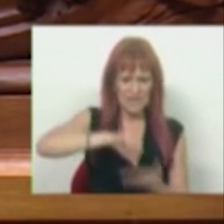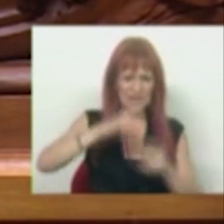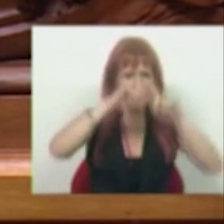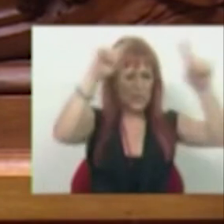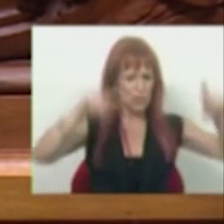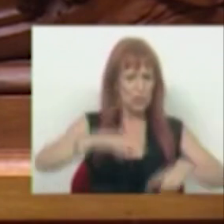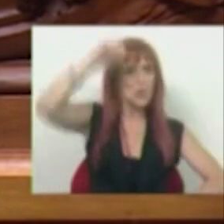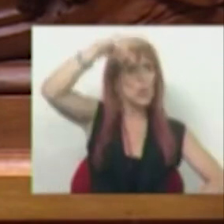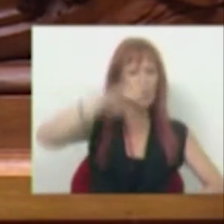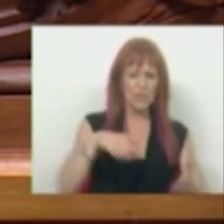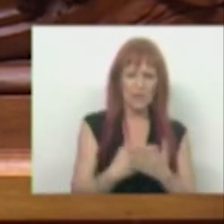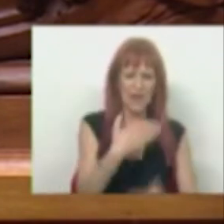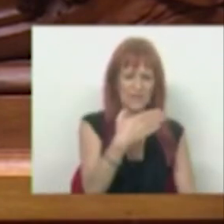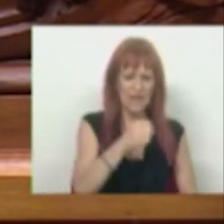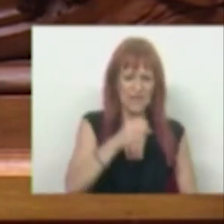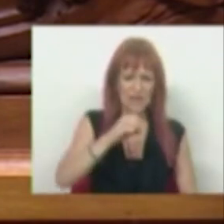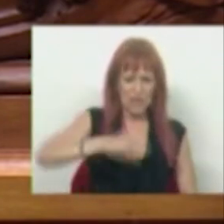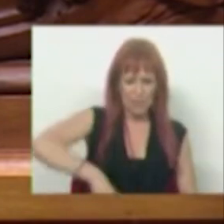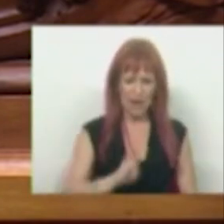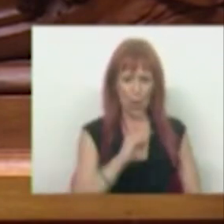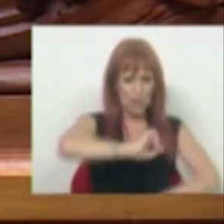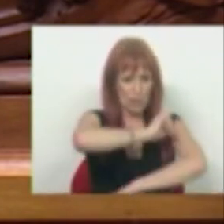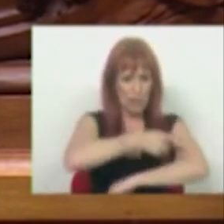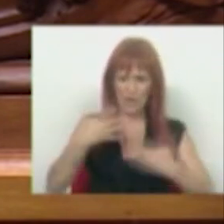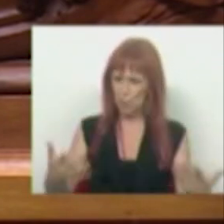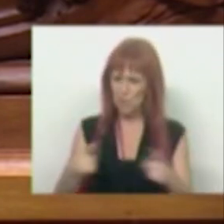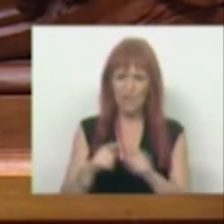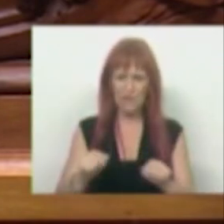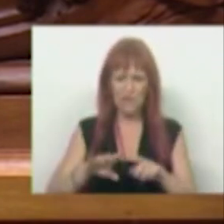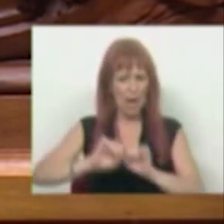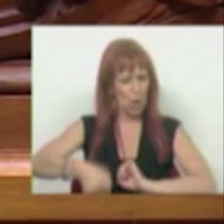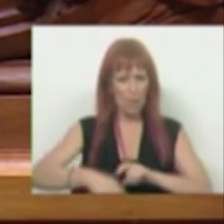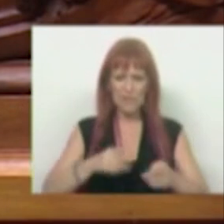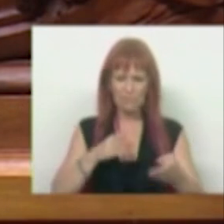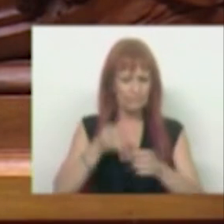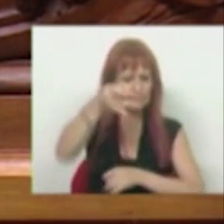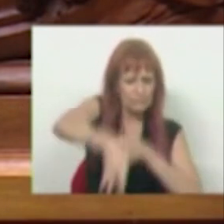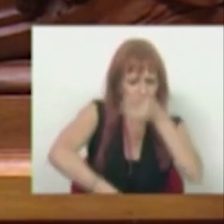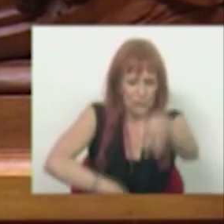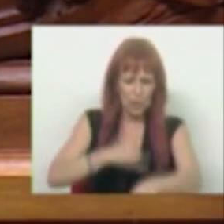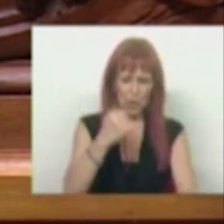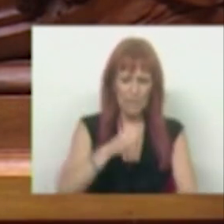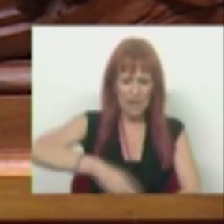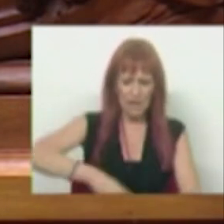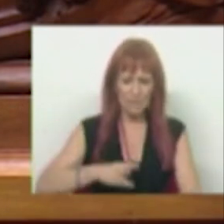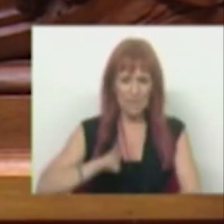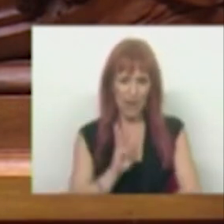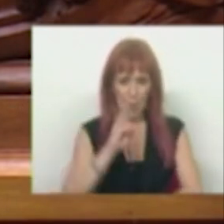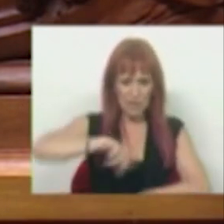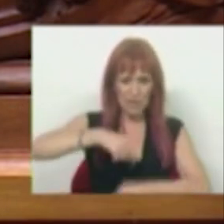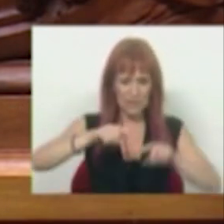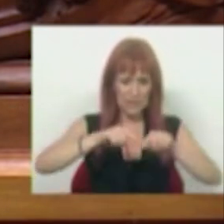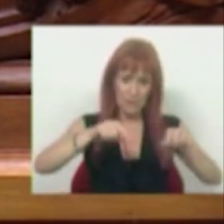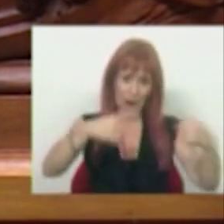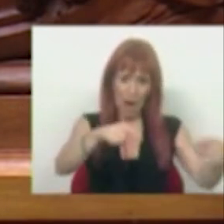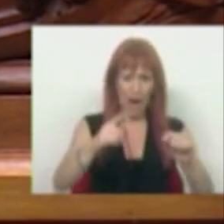solares que acrescentam 700 MW de potência. Este ano vamos quebramos a barreira de 2 mil MW instalados e esperamos